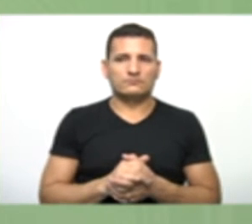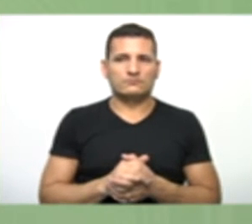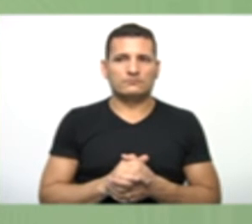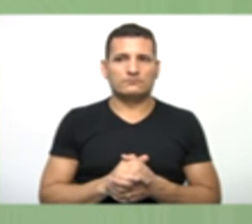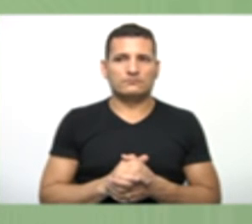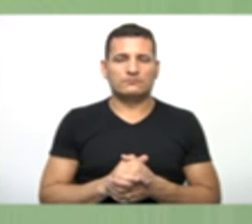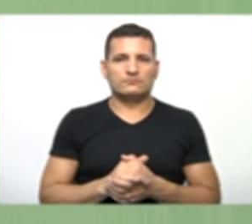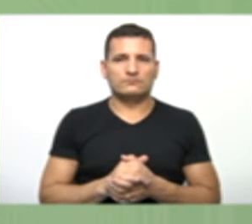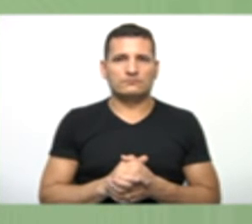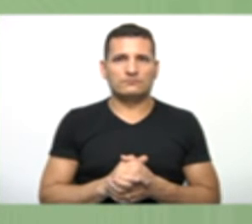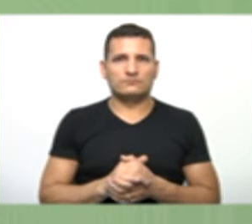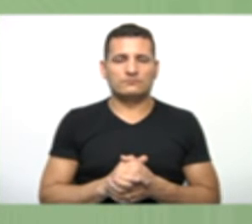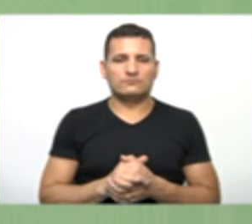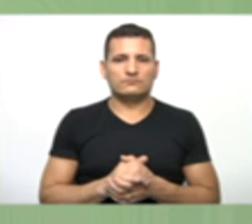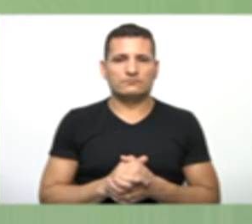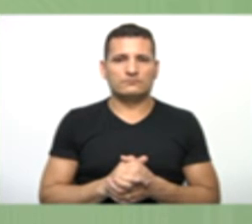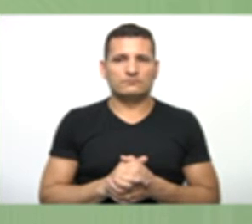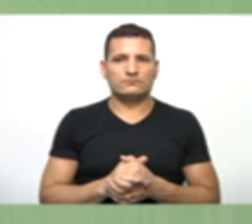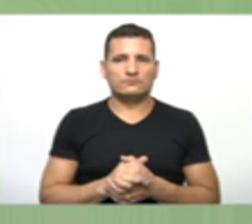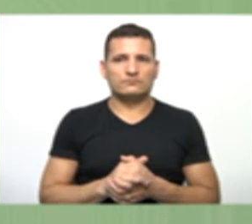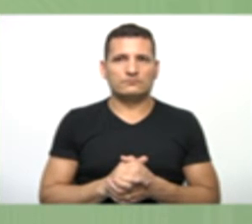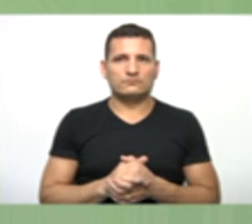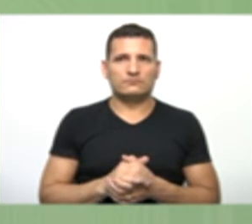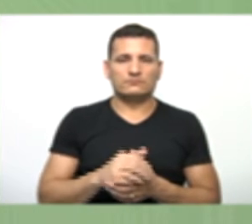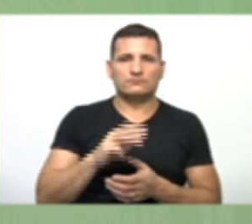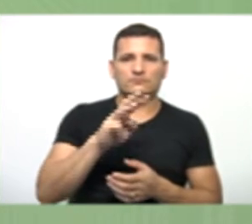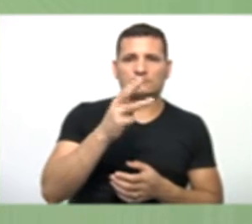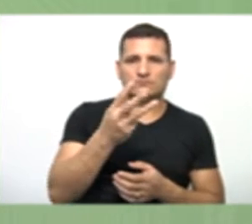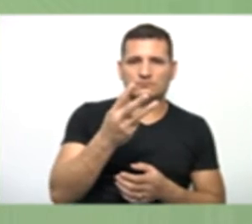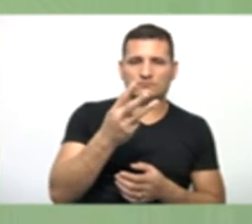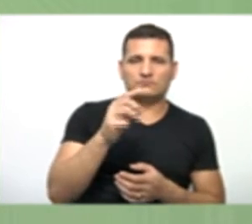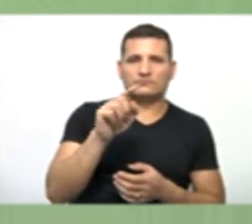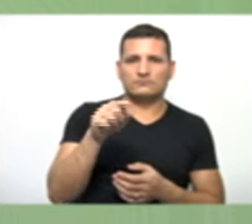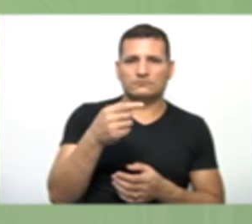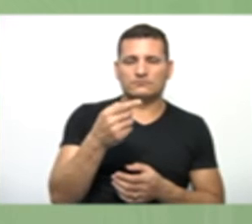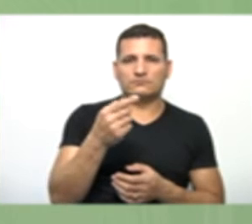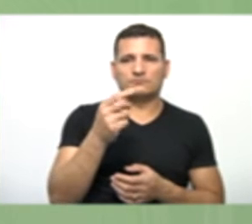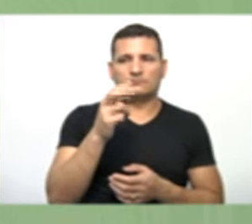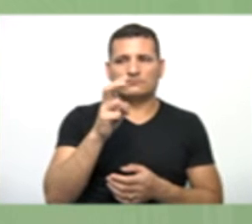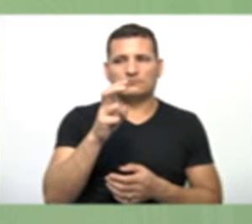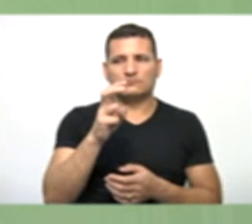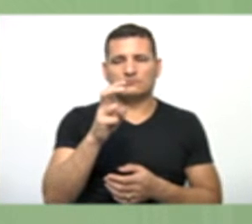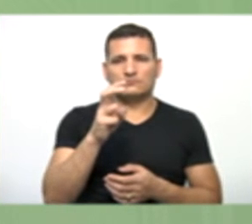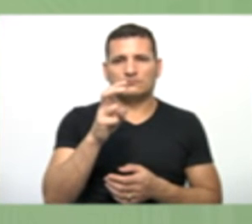Deixa eu anotar aqui no parênteses. Tá, 3,54